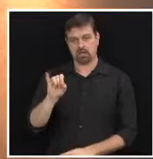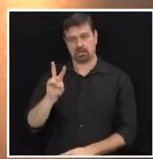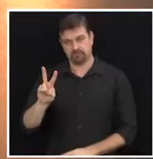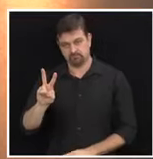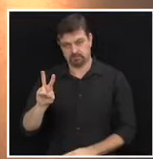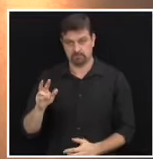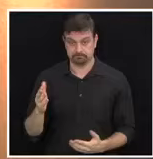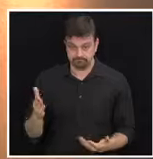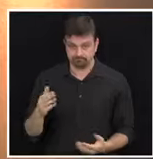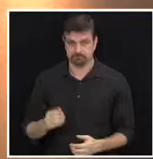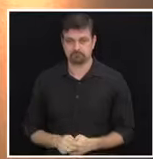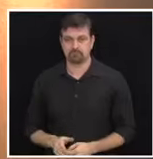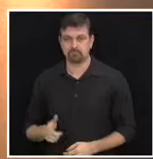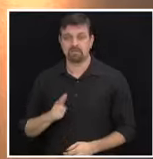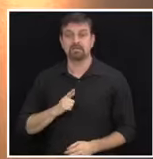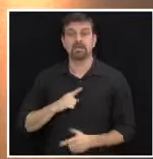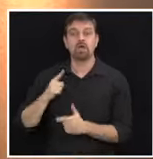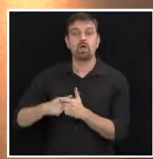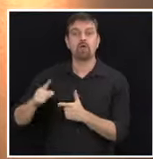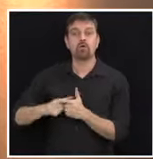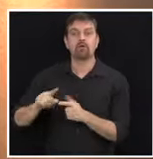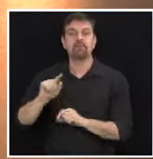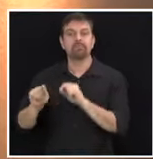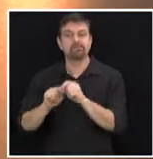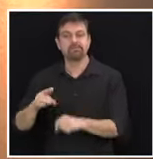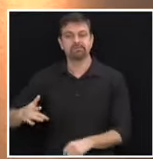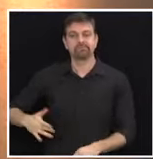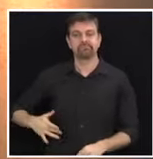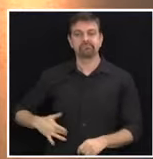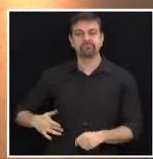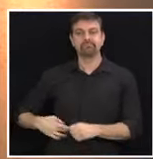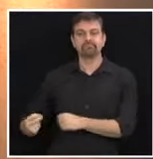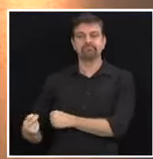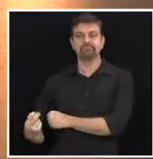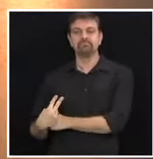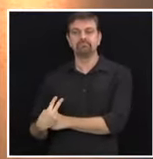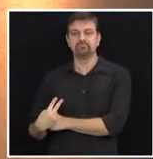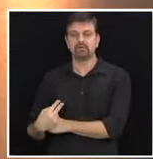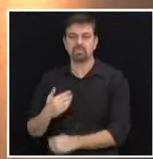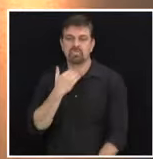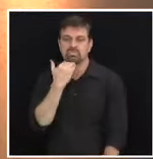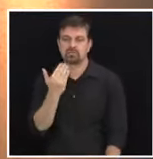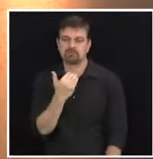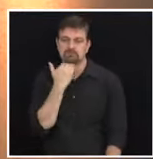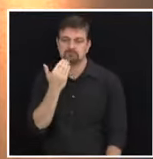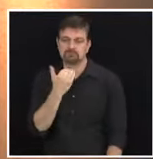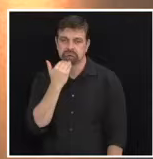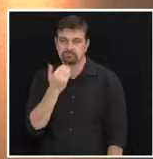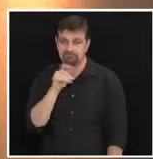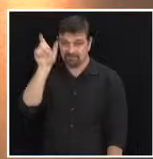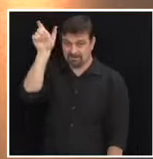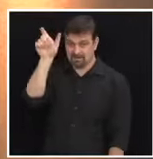Aí surgiu o problema com as hepatites virais. E ninguém quer se expor